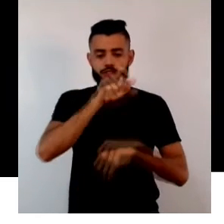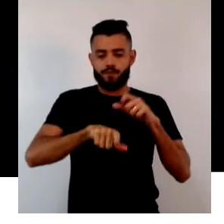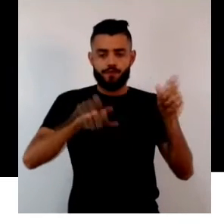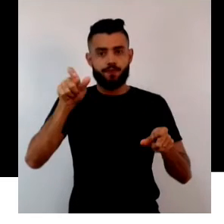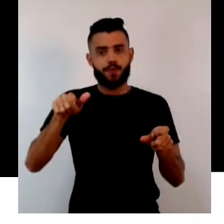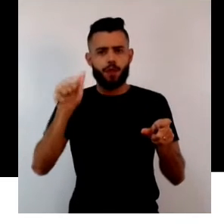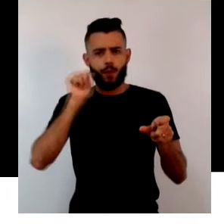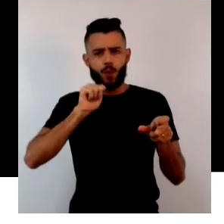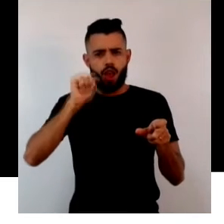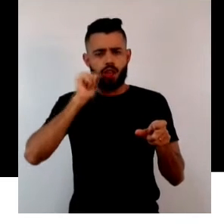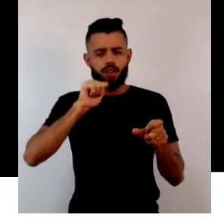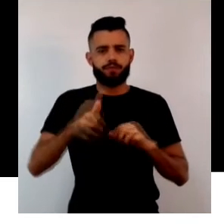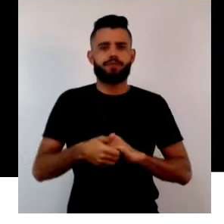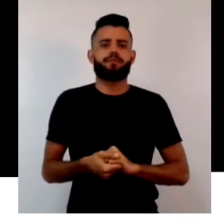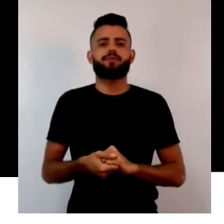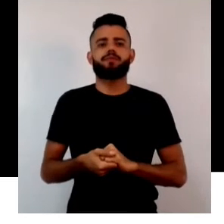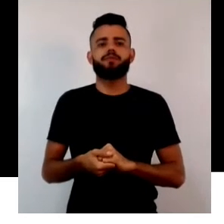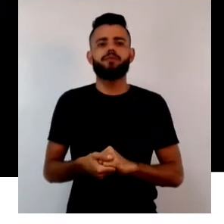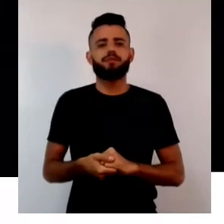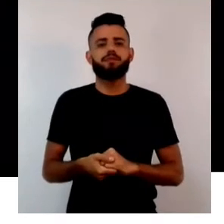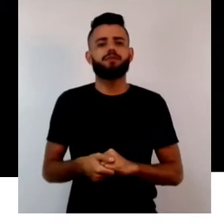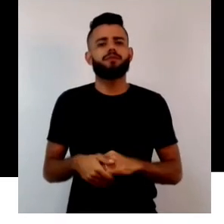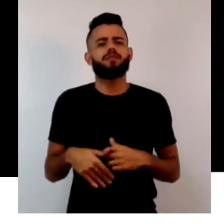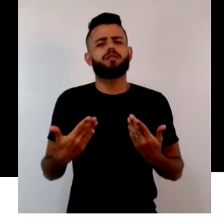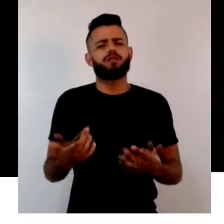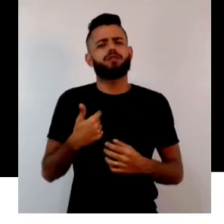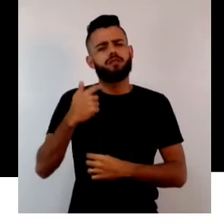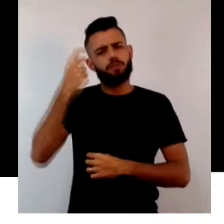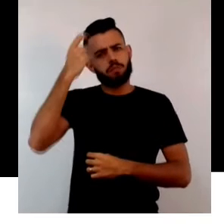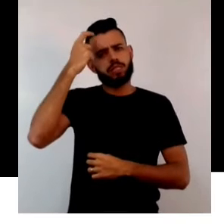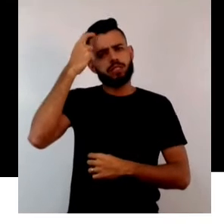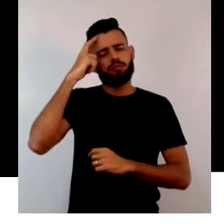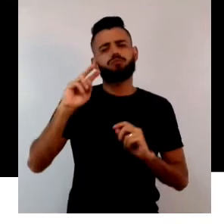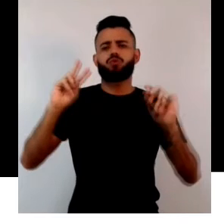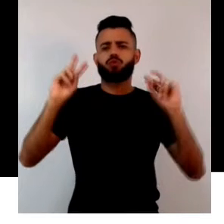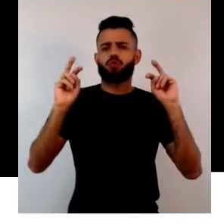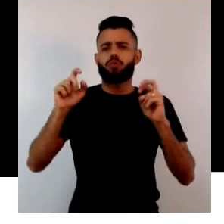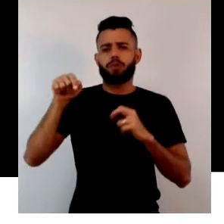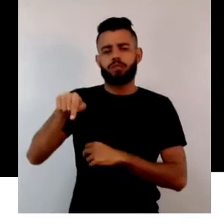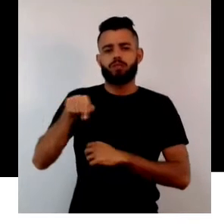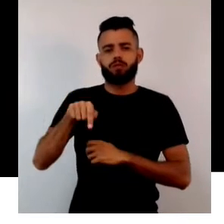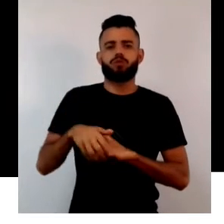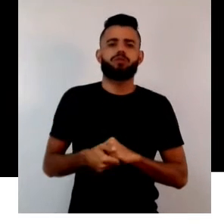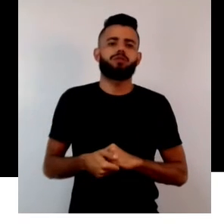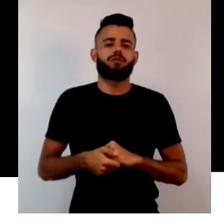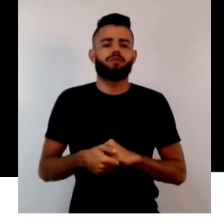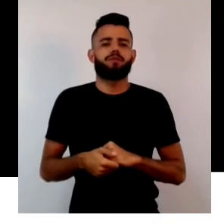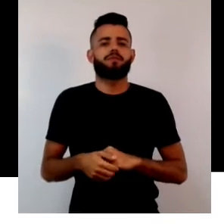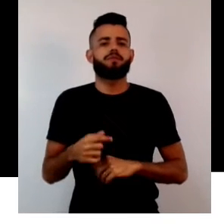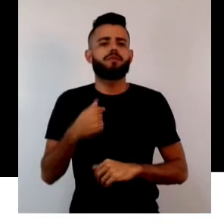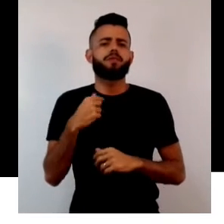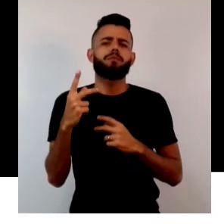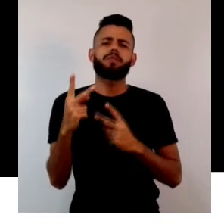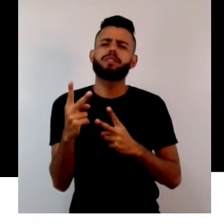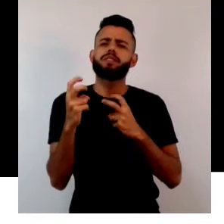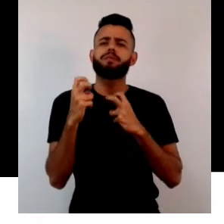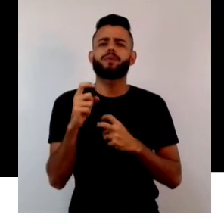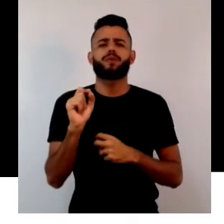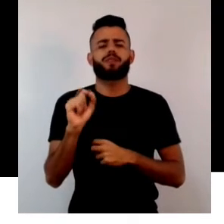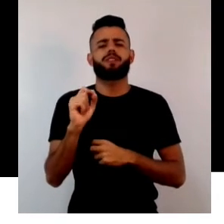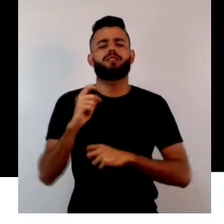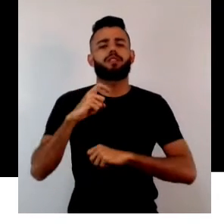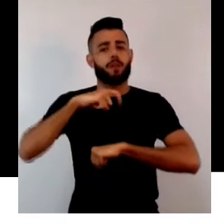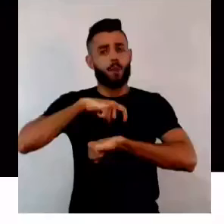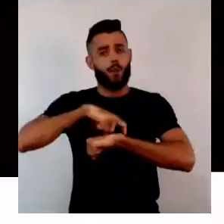E quando eu estava refletindo um pouco sobre essa temática, eu percebi que tem determinados momentos que a